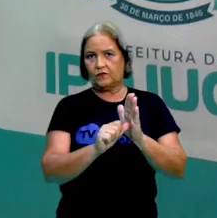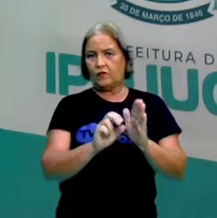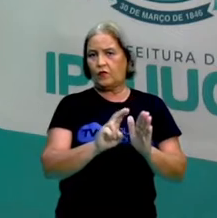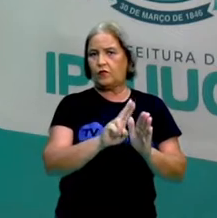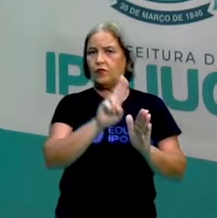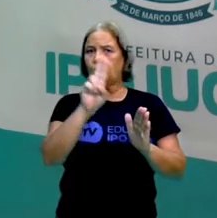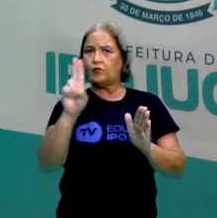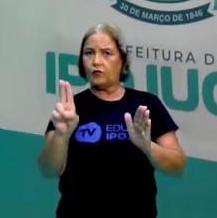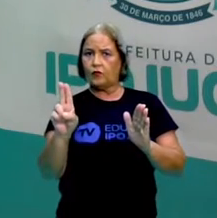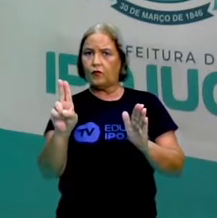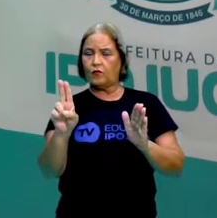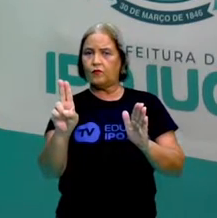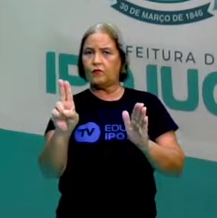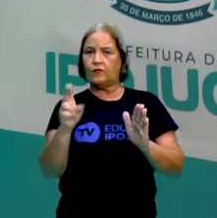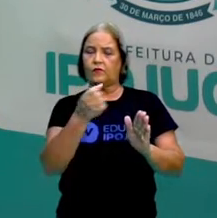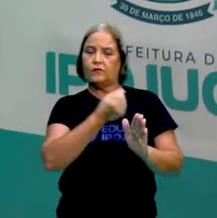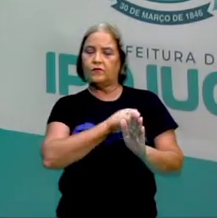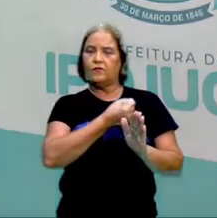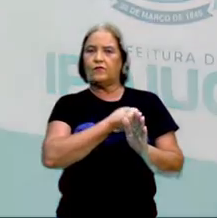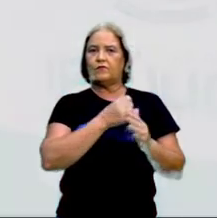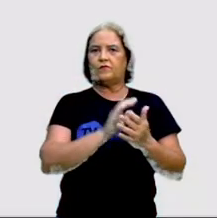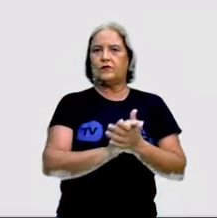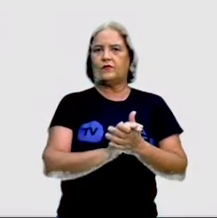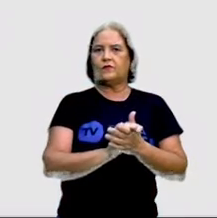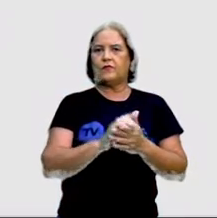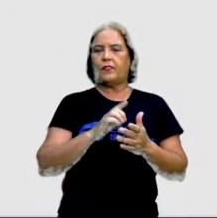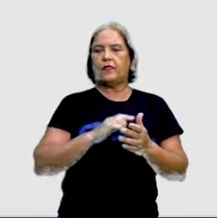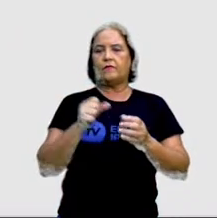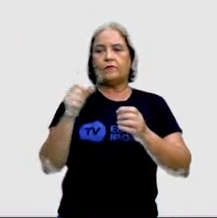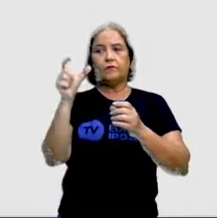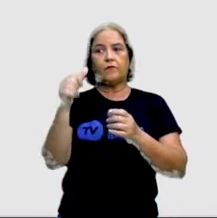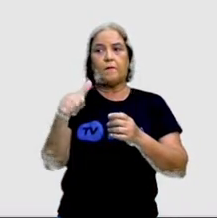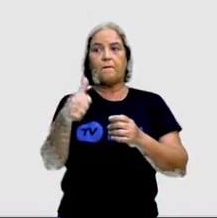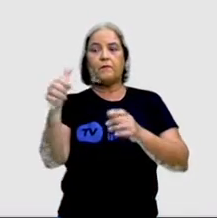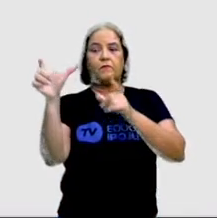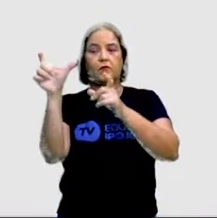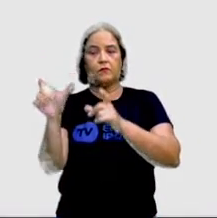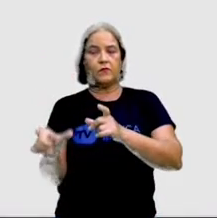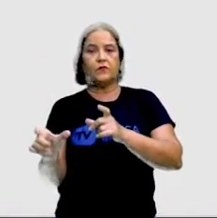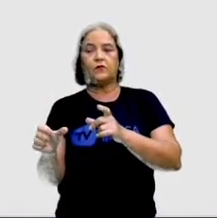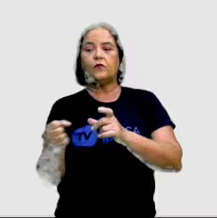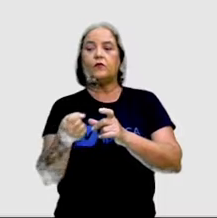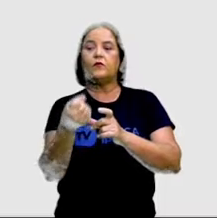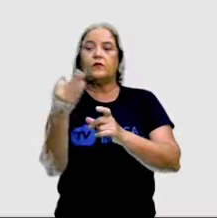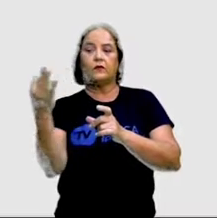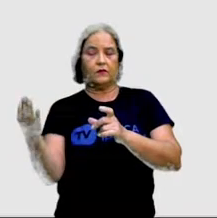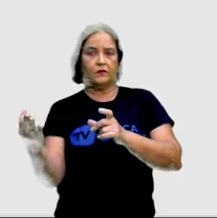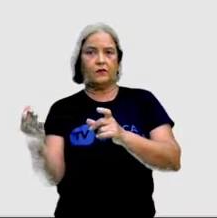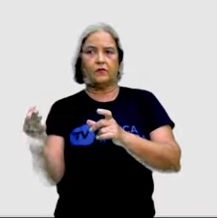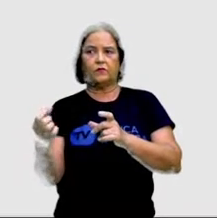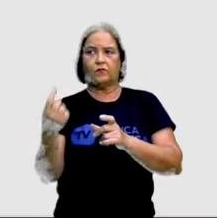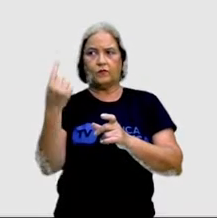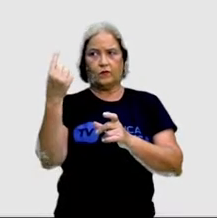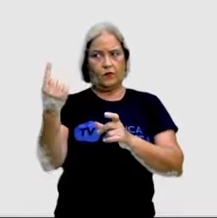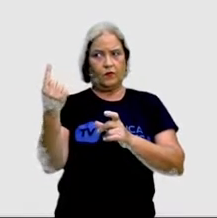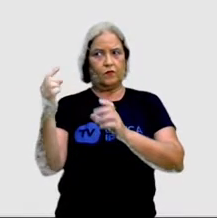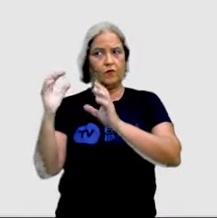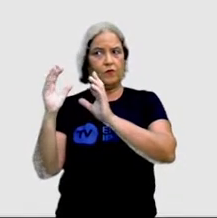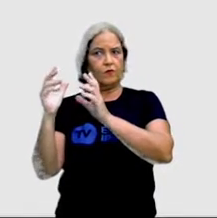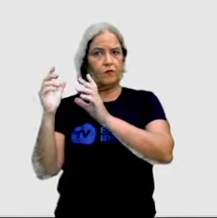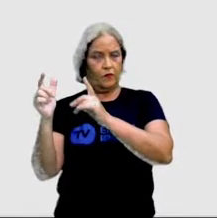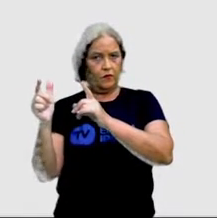dos numerais Vamos lá nós temos aqui a quantidade nós temos quanto aqui um